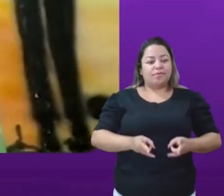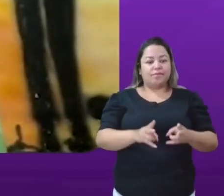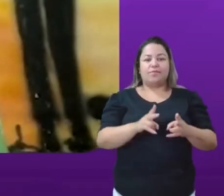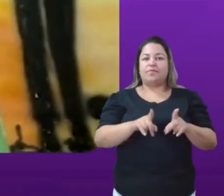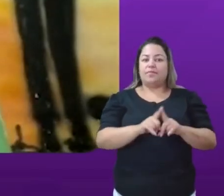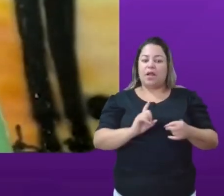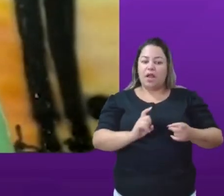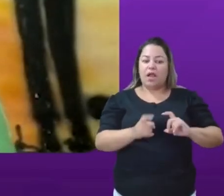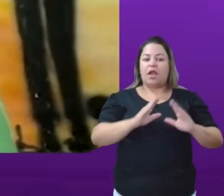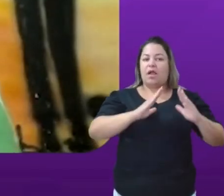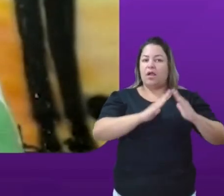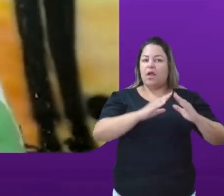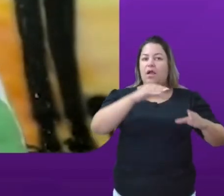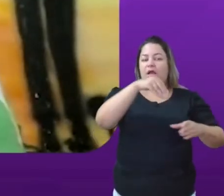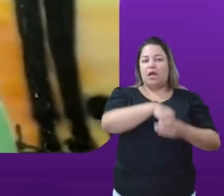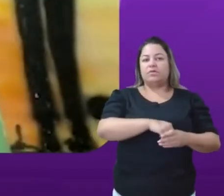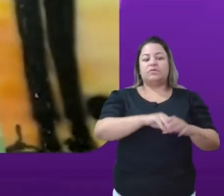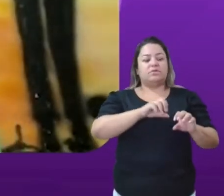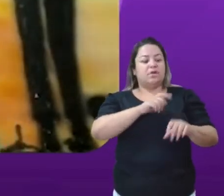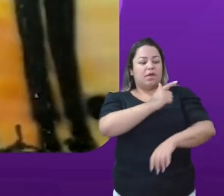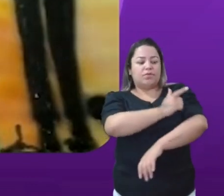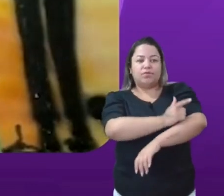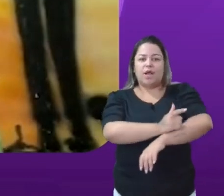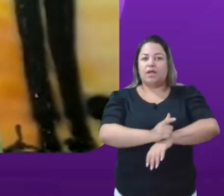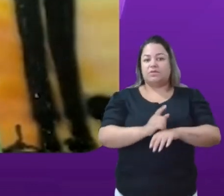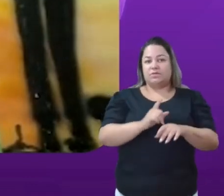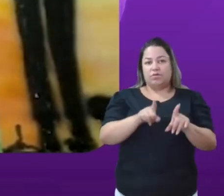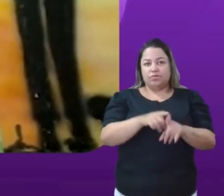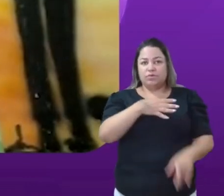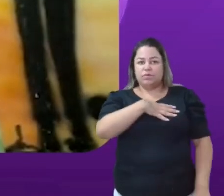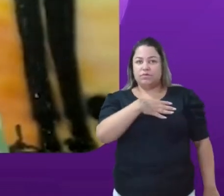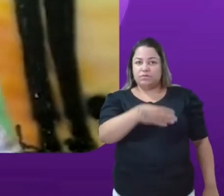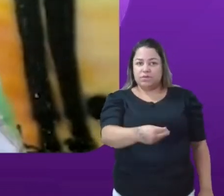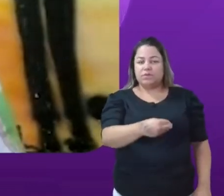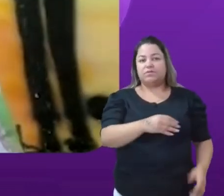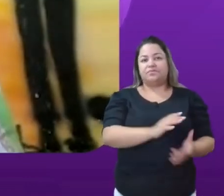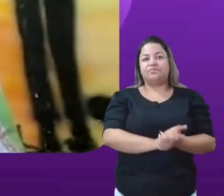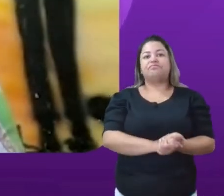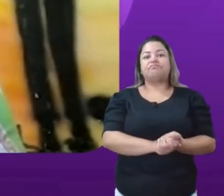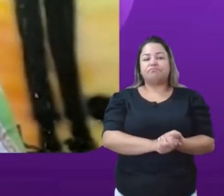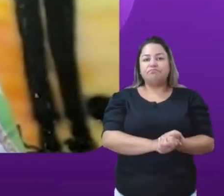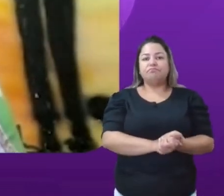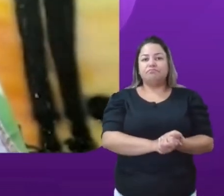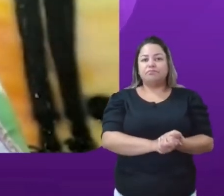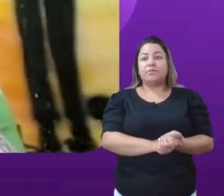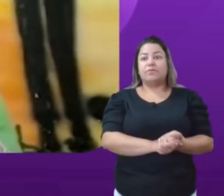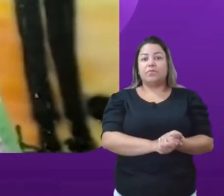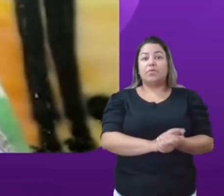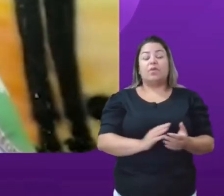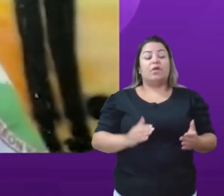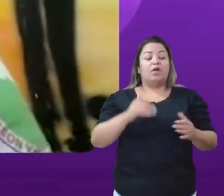casa, ela administra a educação dos filhos, ela administra até, muitas